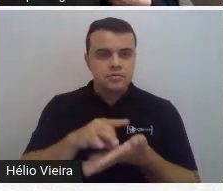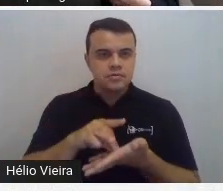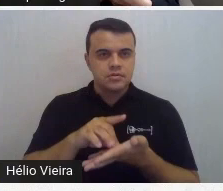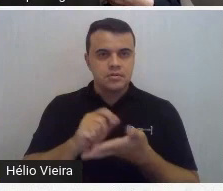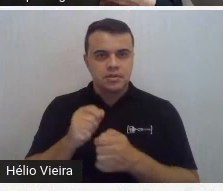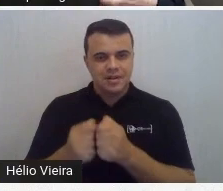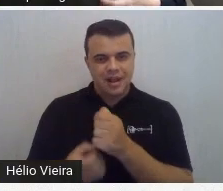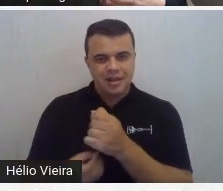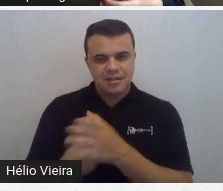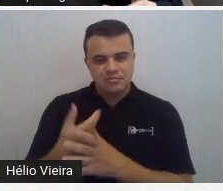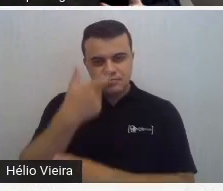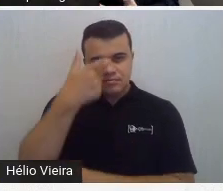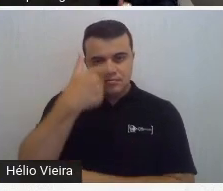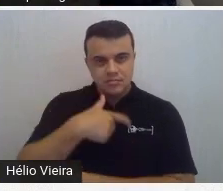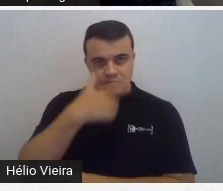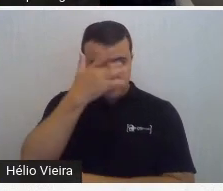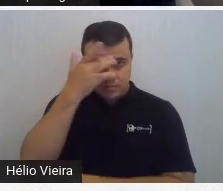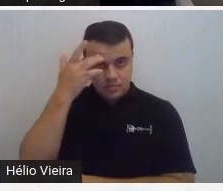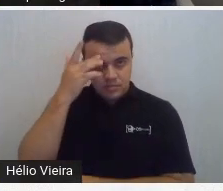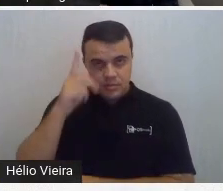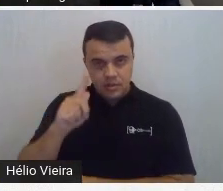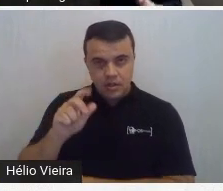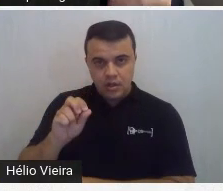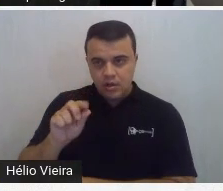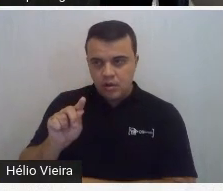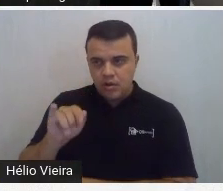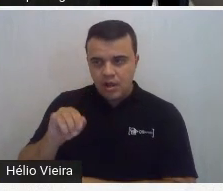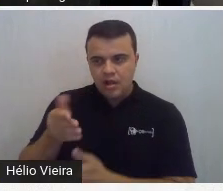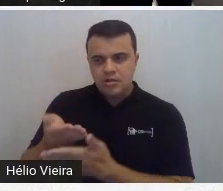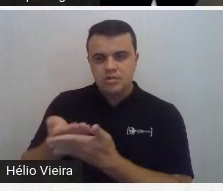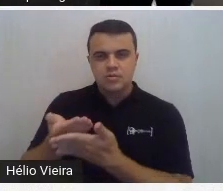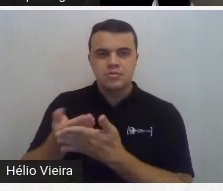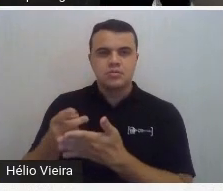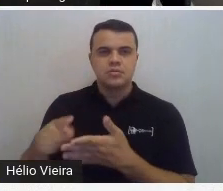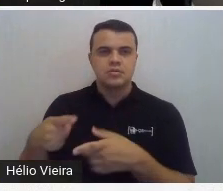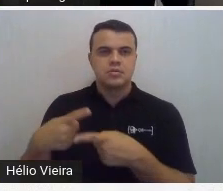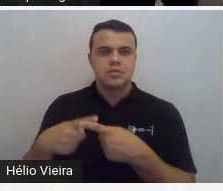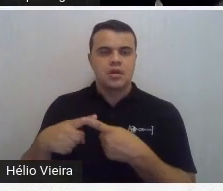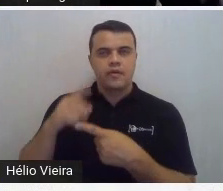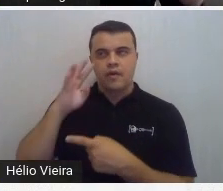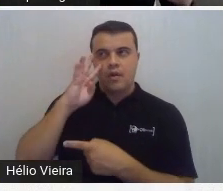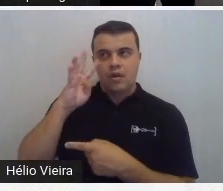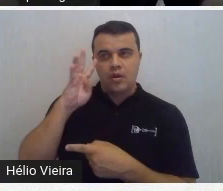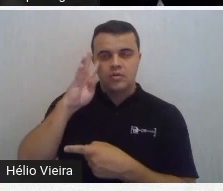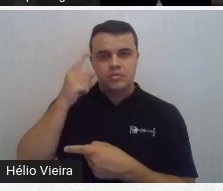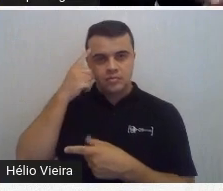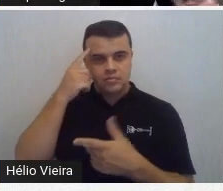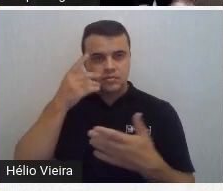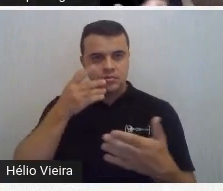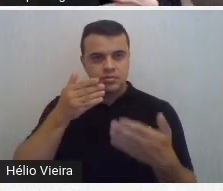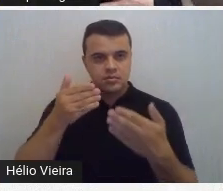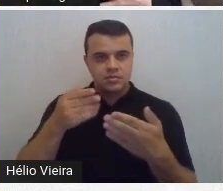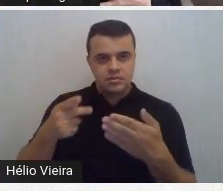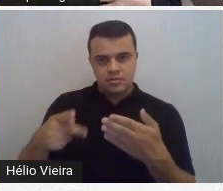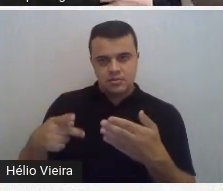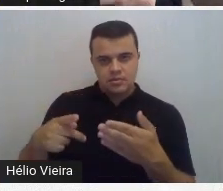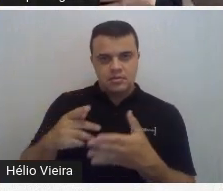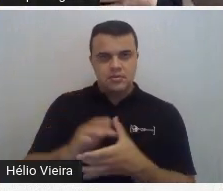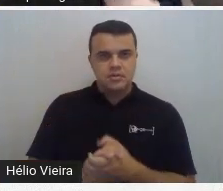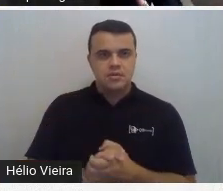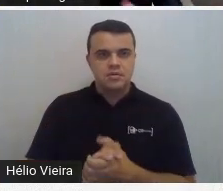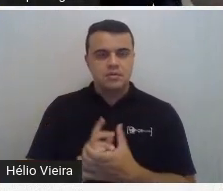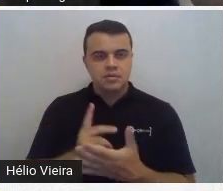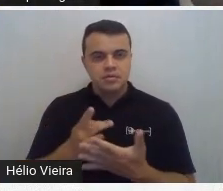natureza do homem, é isso que Gauguin procura estudar, nesses estudos filosóficos, psicológicos dele, né, vão